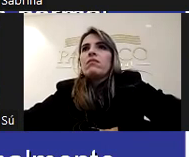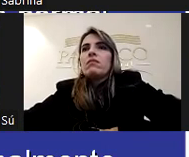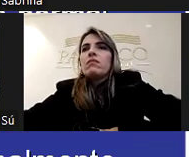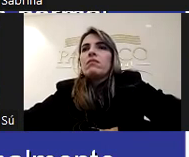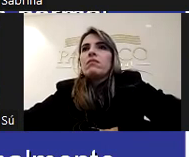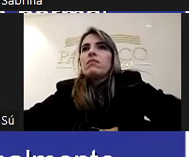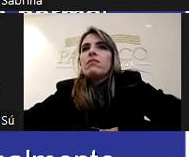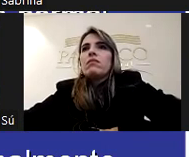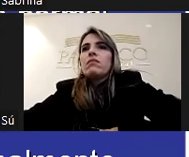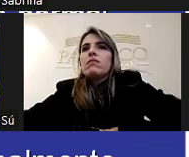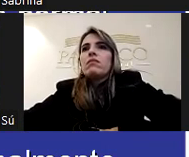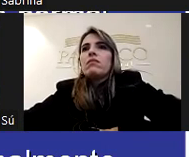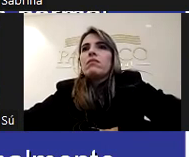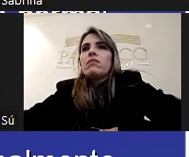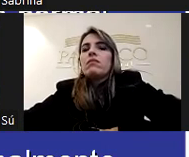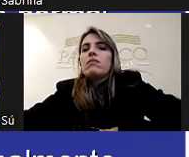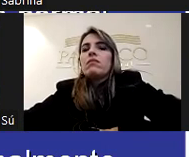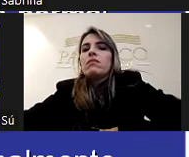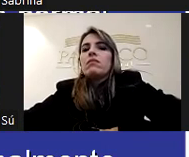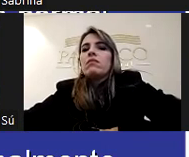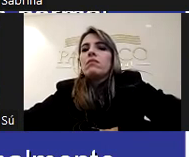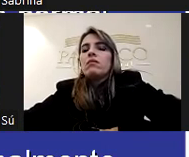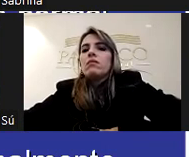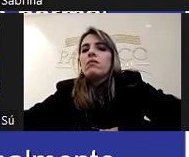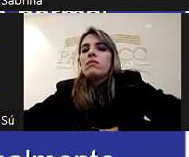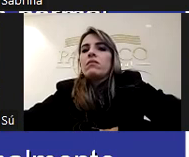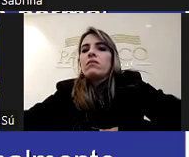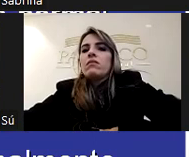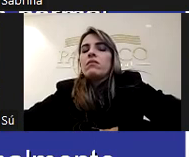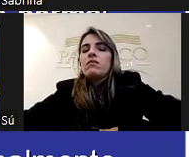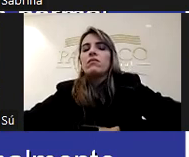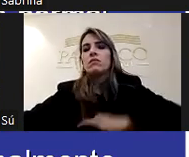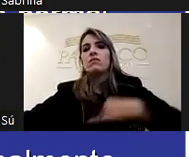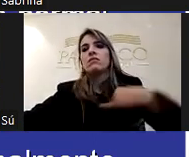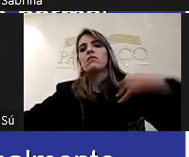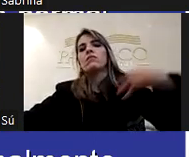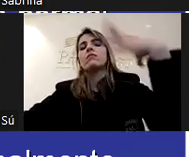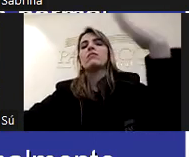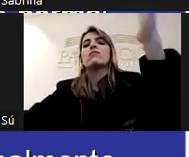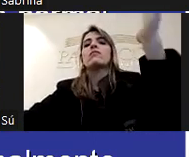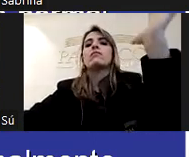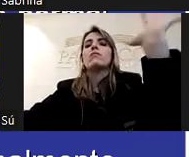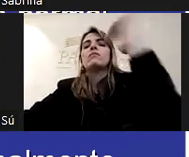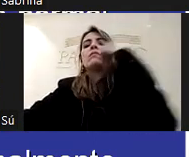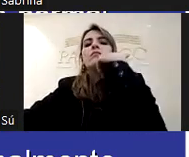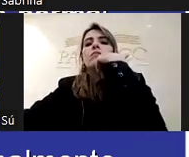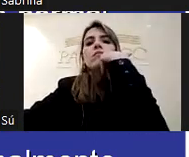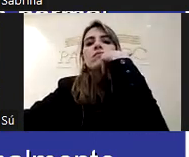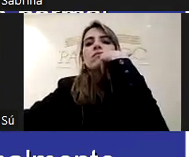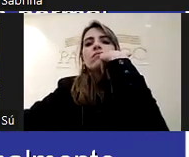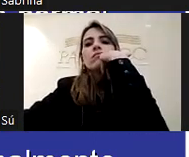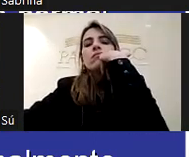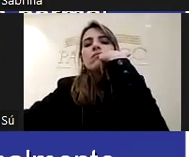Uma ejaculação retardada, que são os casos em que o homem não consegue ejacular dentro de um tempo normal, como ocorre